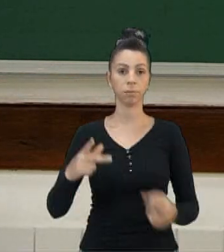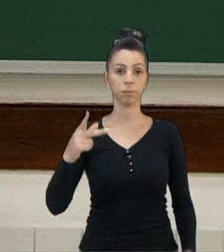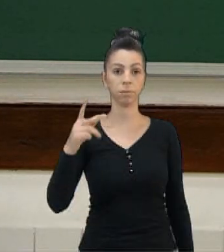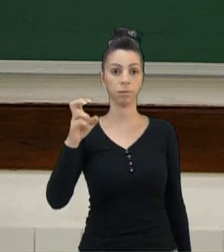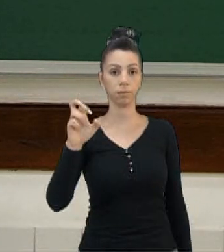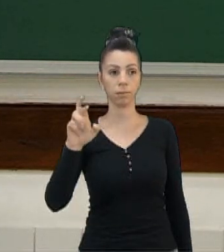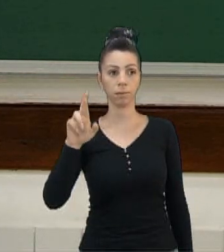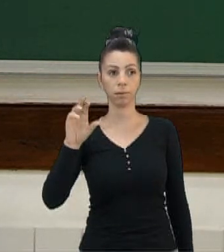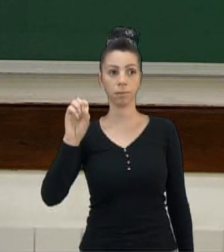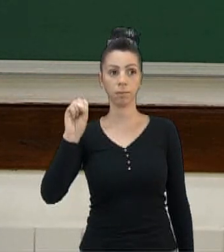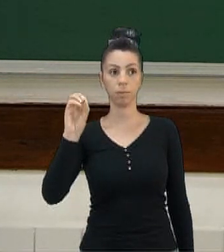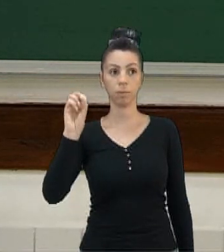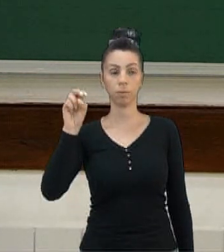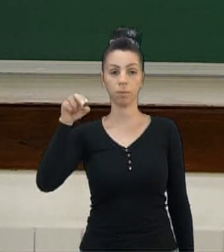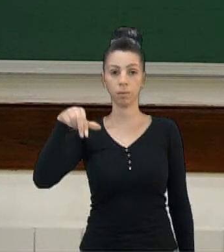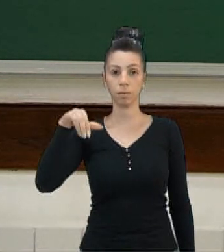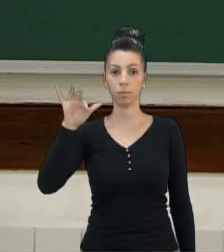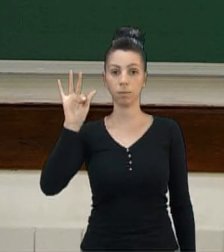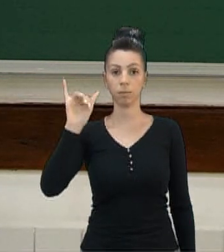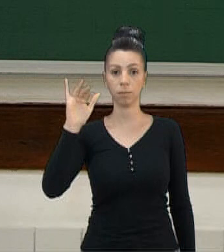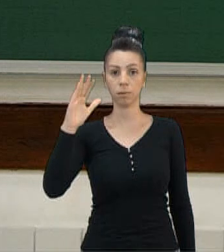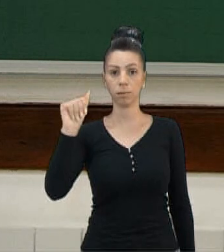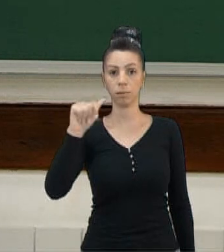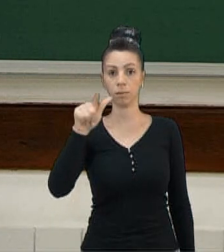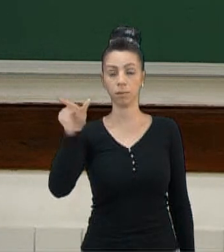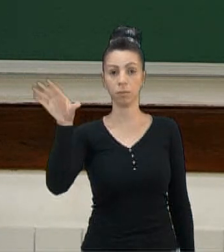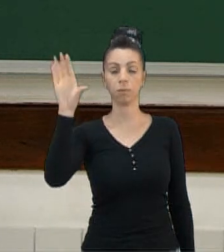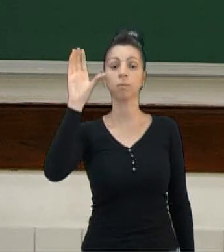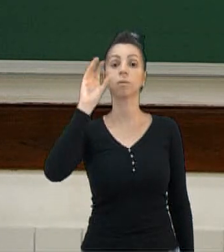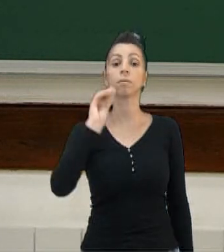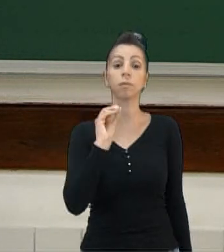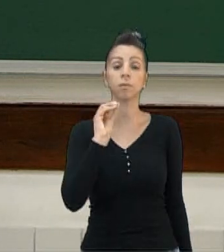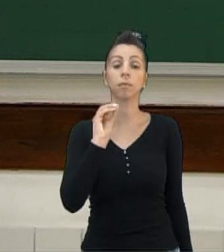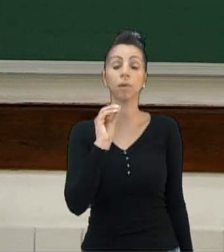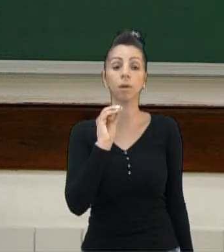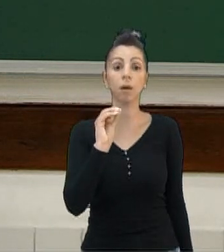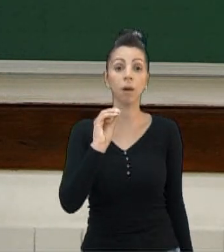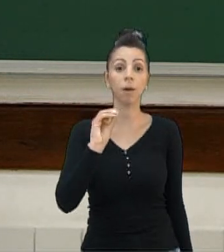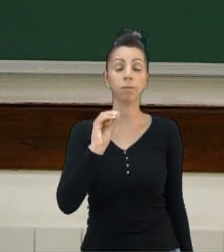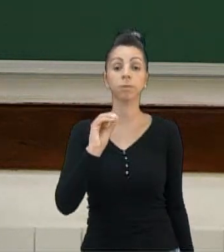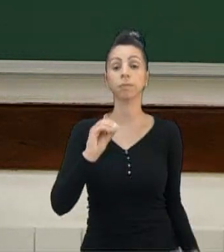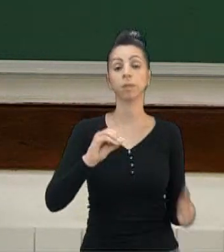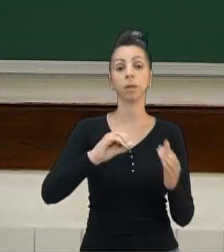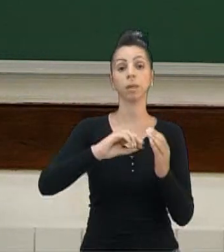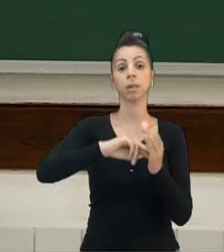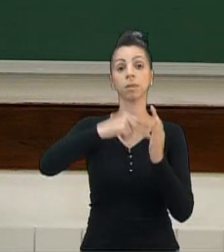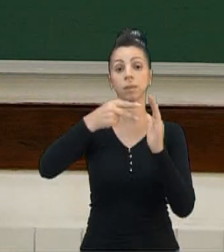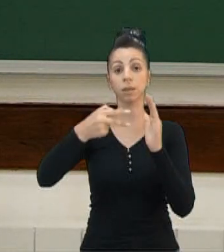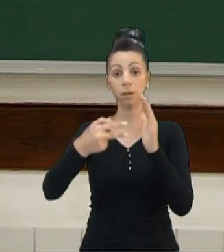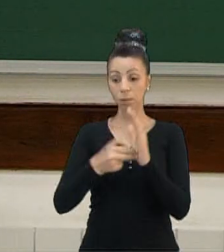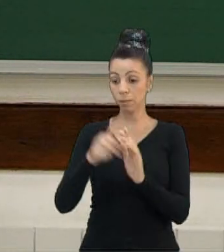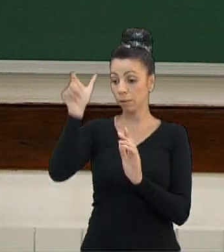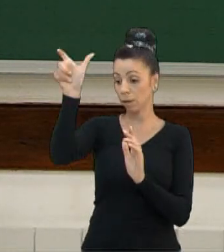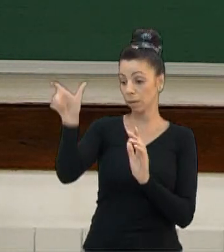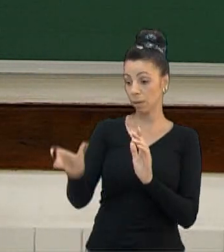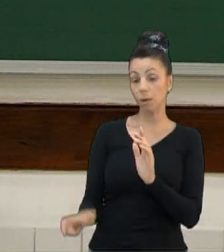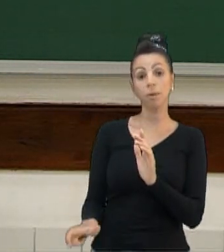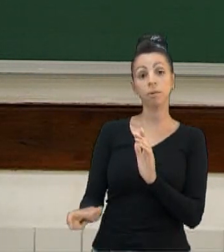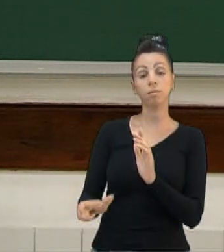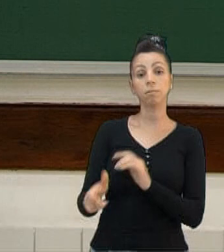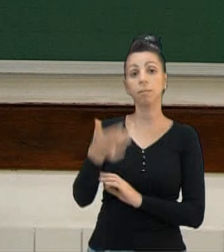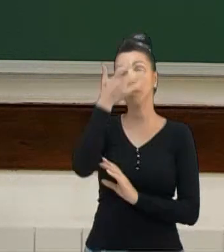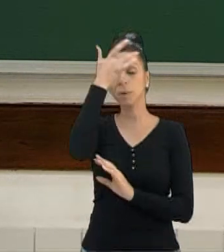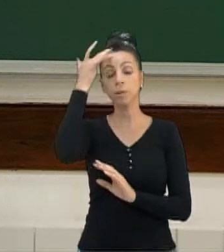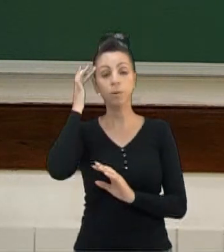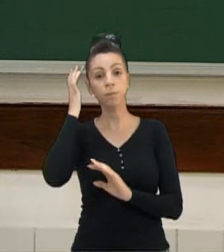ele características de pessoa, né? Então nós tivemos alguns exemplos durante as aulas, né? Então,